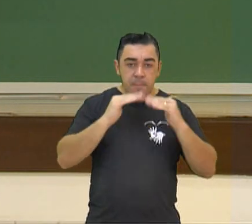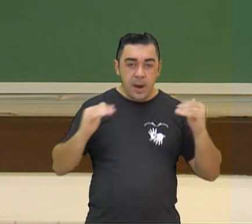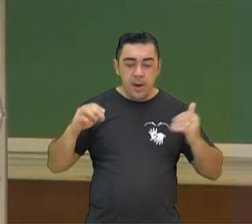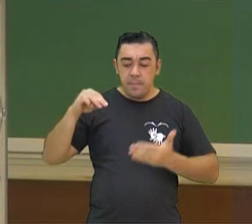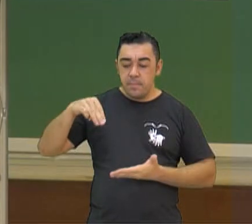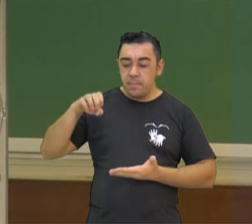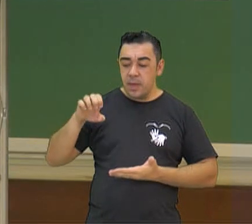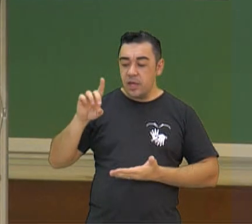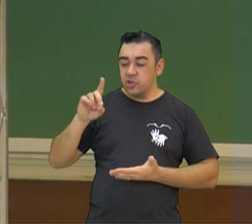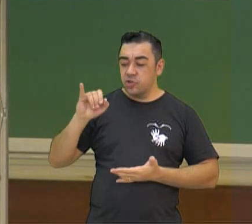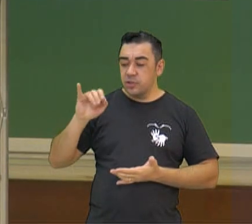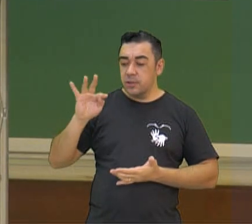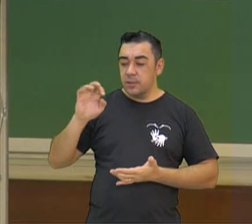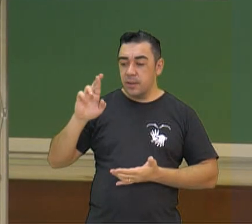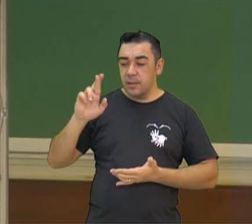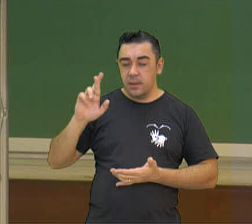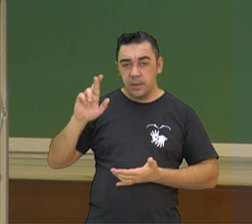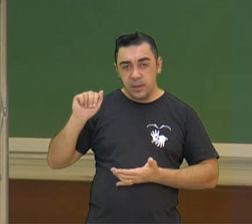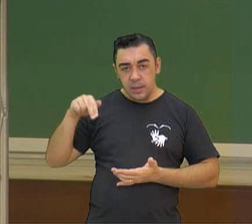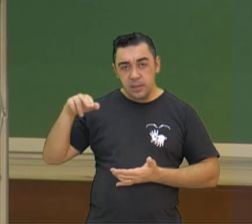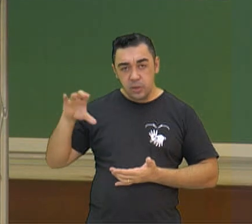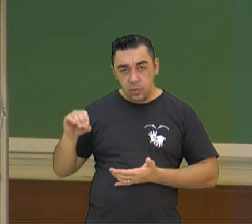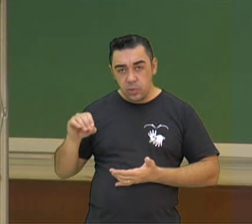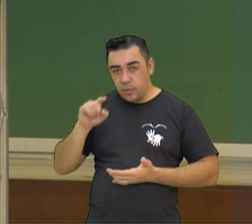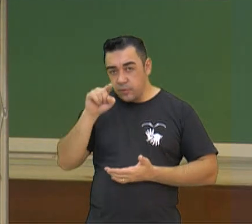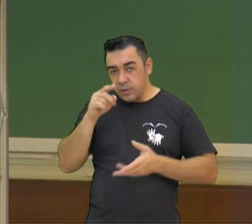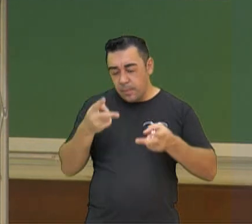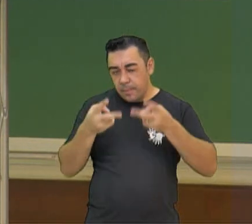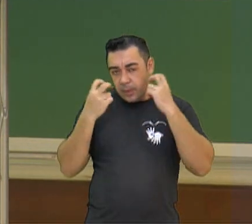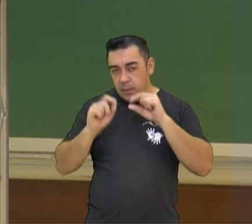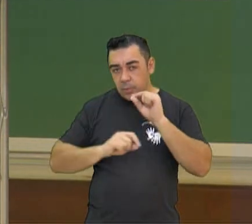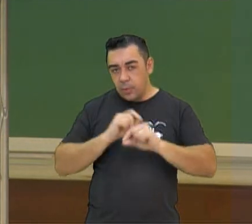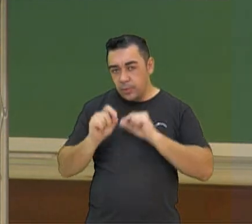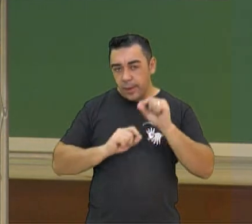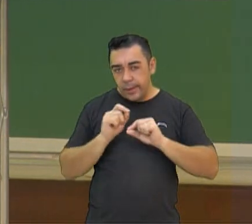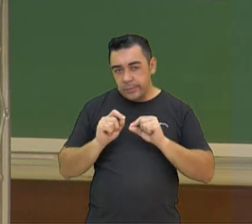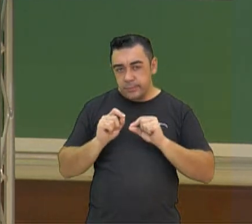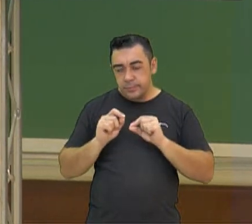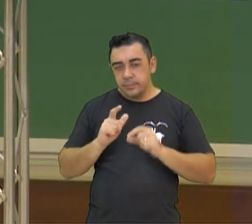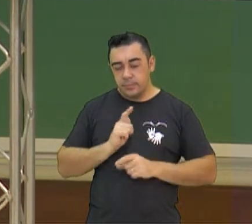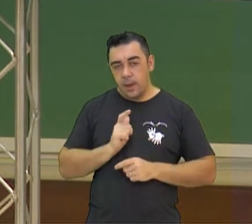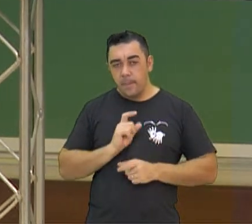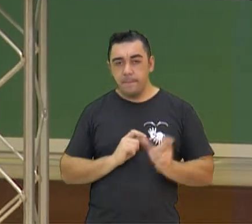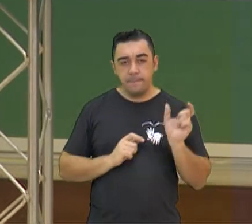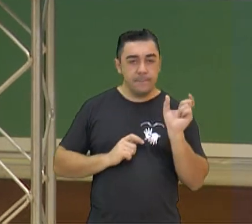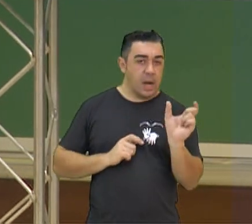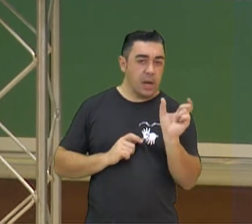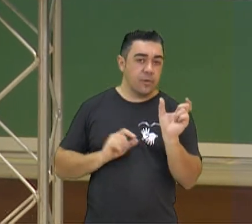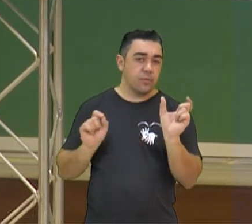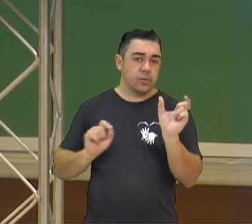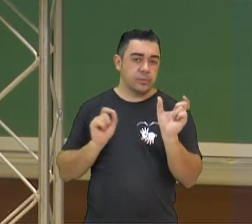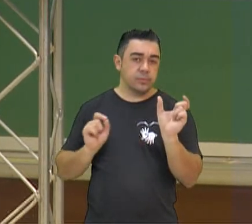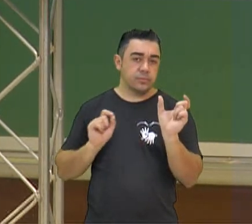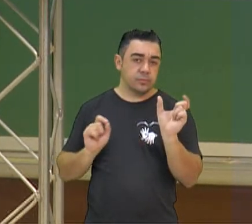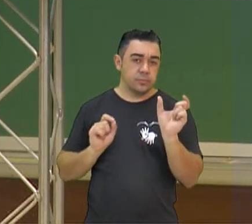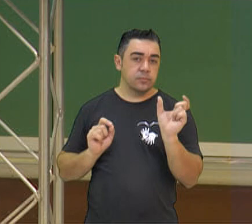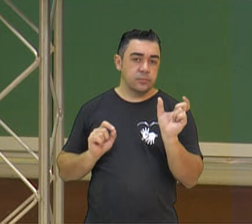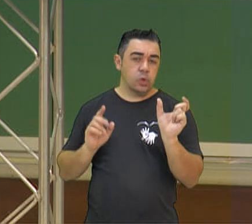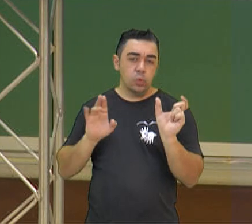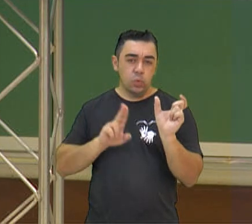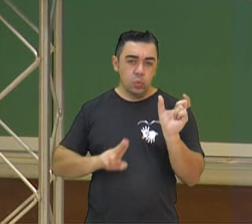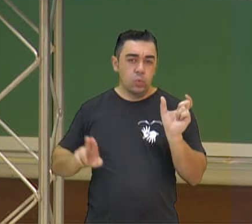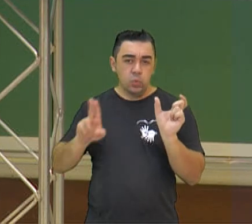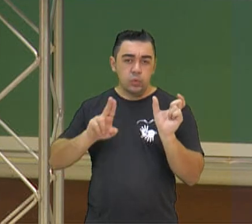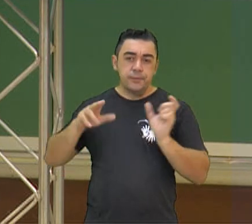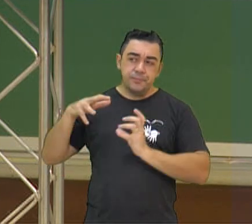que você percebe para as chamadas, fala-se esse termo, no jargão